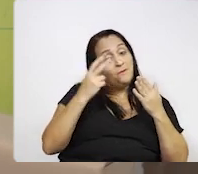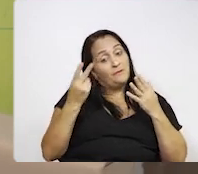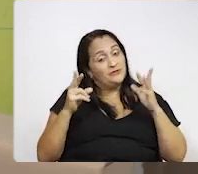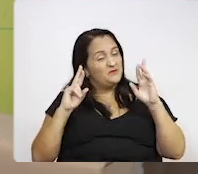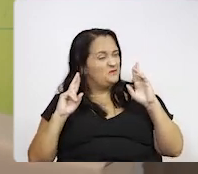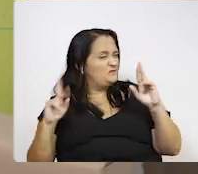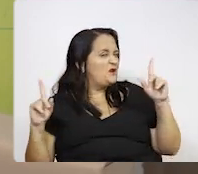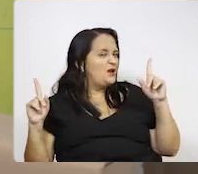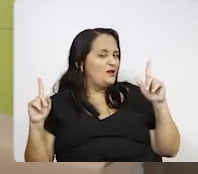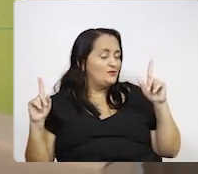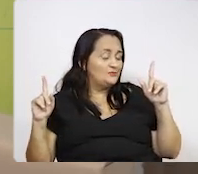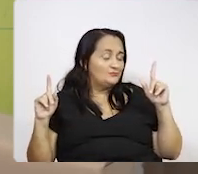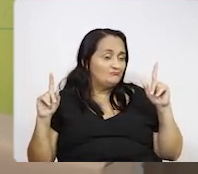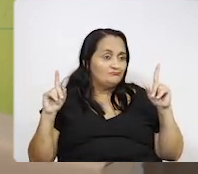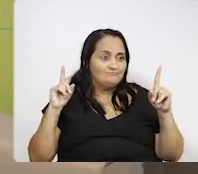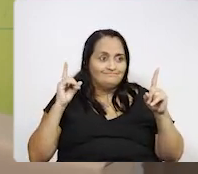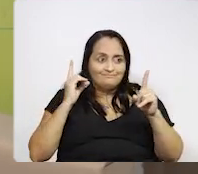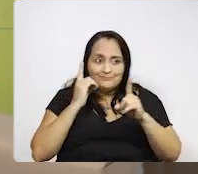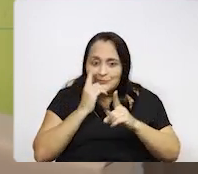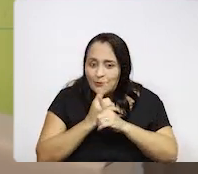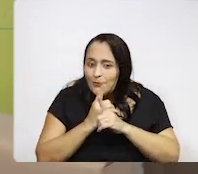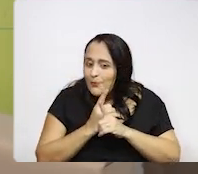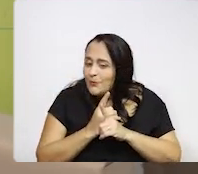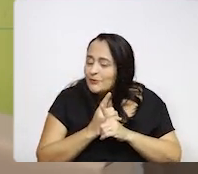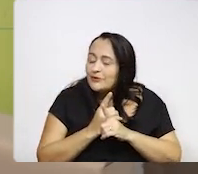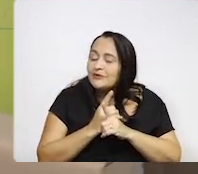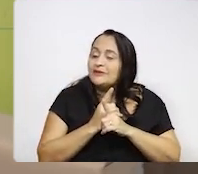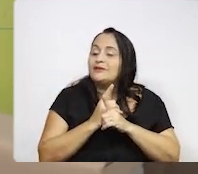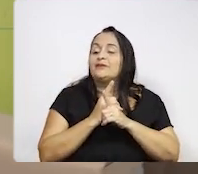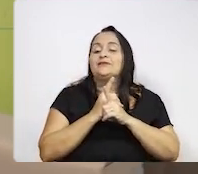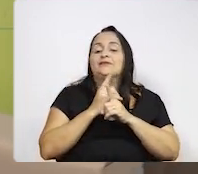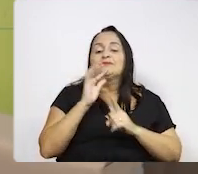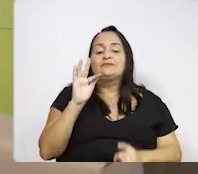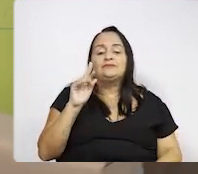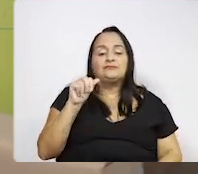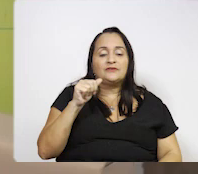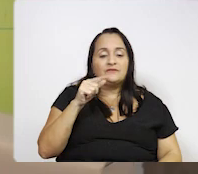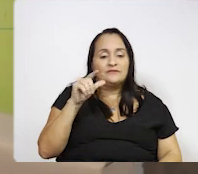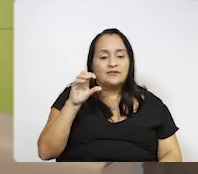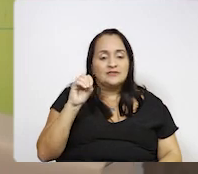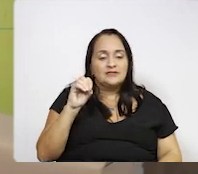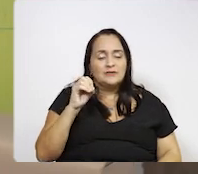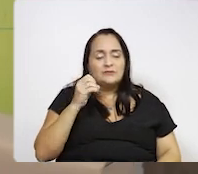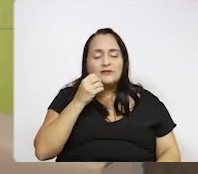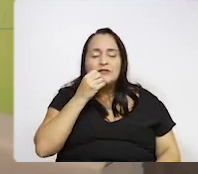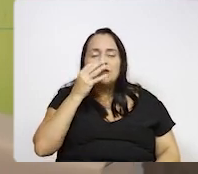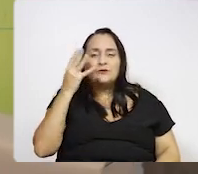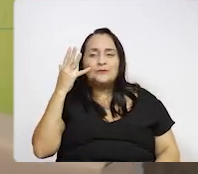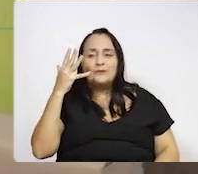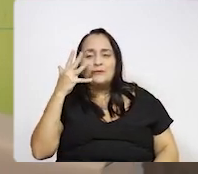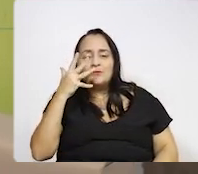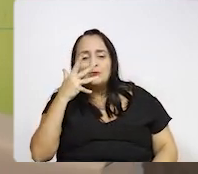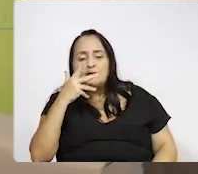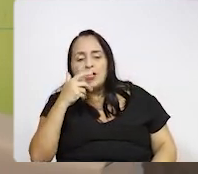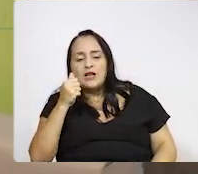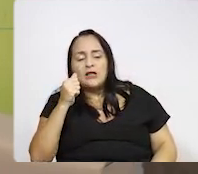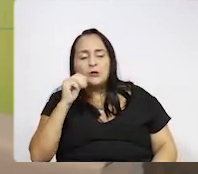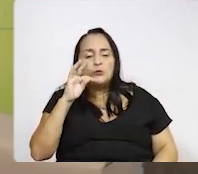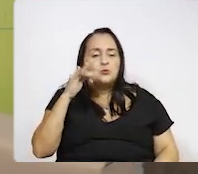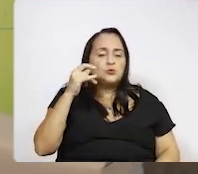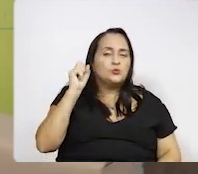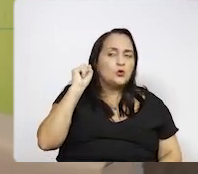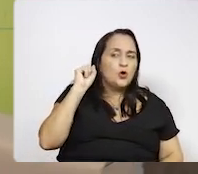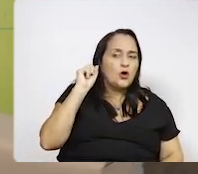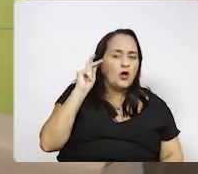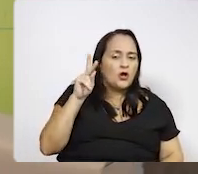totalmente diferente, acha a outra fração equivalente a ela e tá tudo lindo, tudo